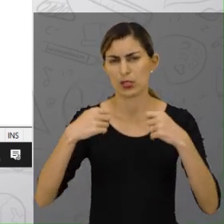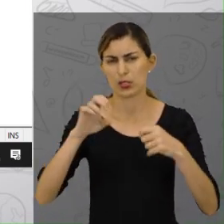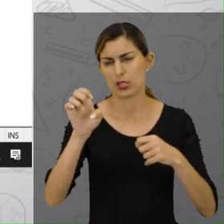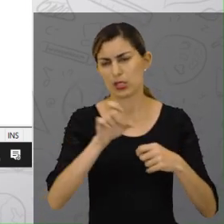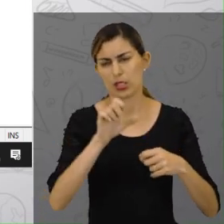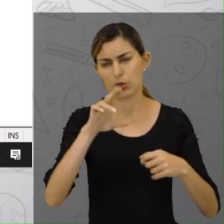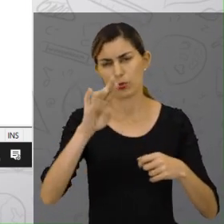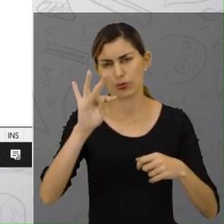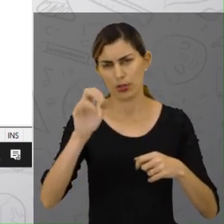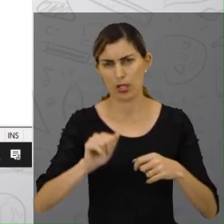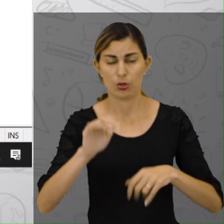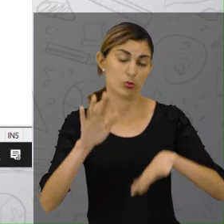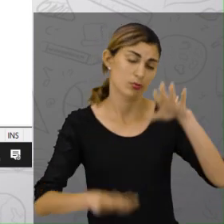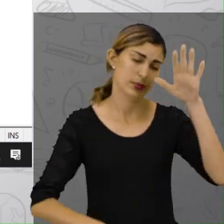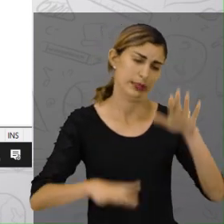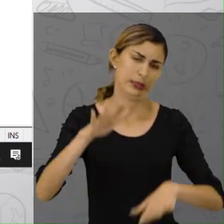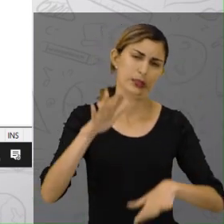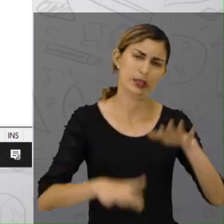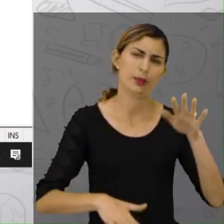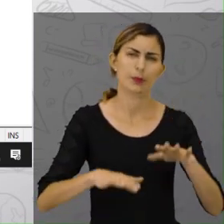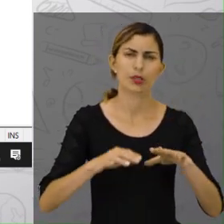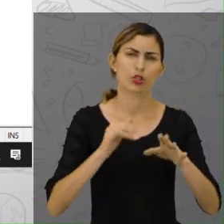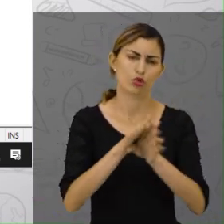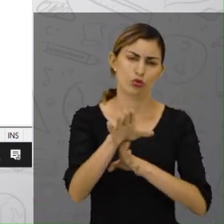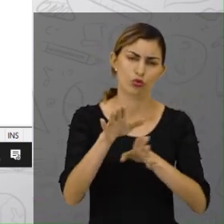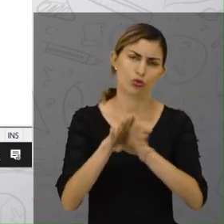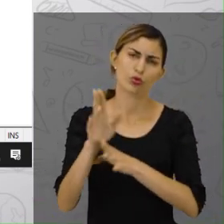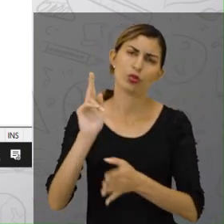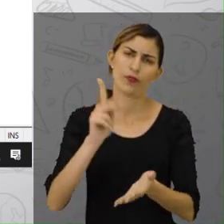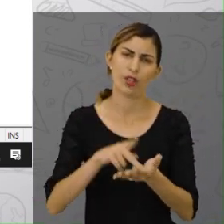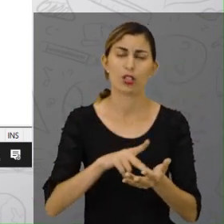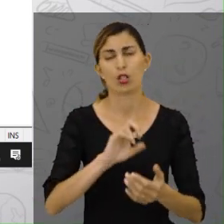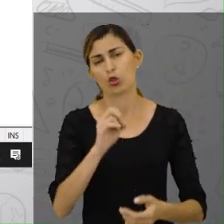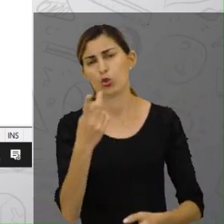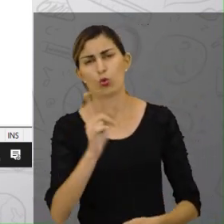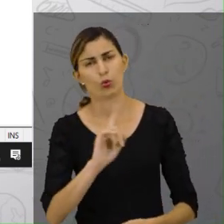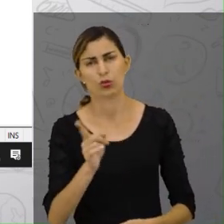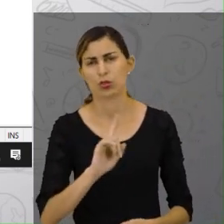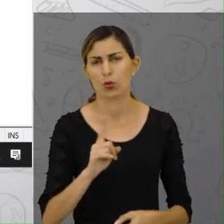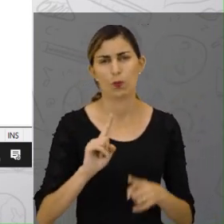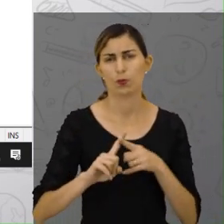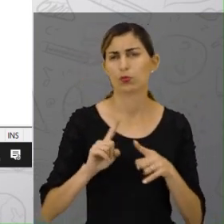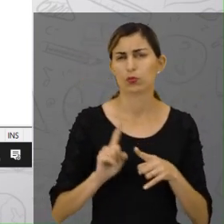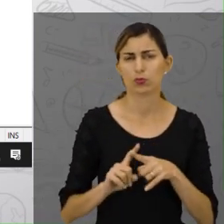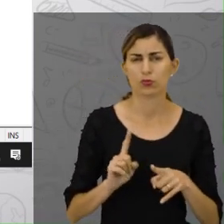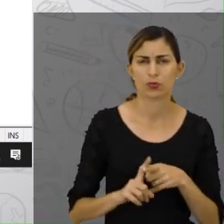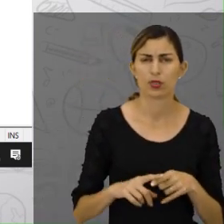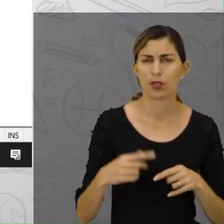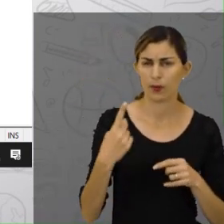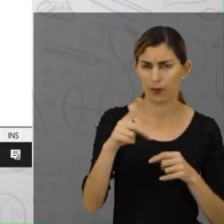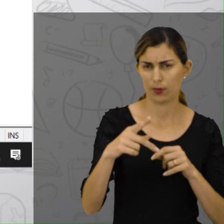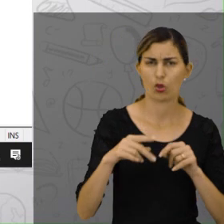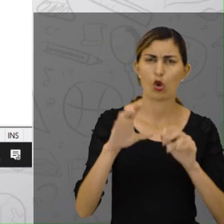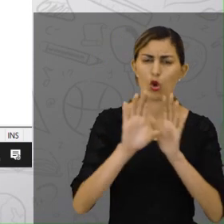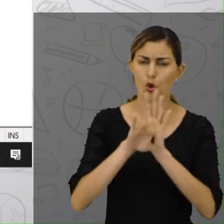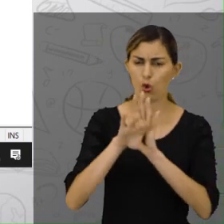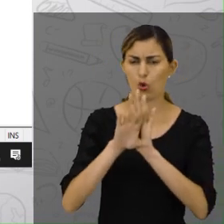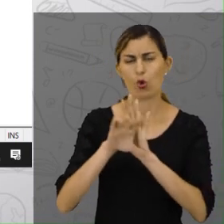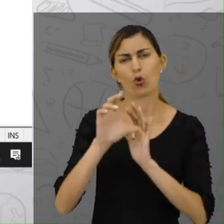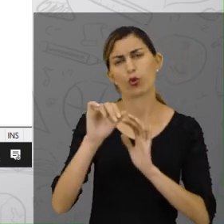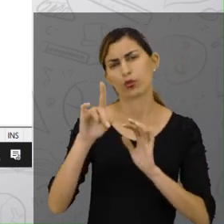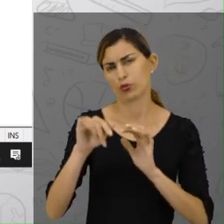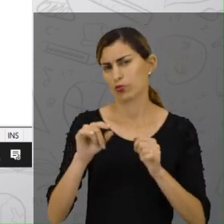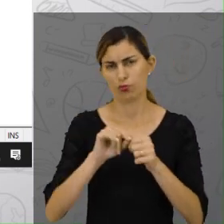executado independente da instrução ser verdadeira ou não. Porque nessa parte do